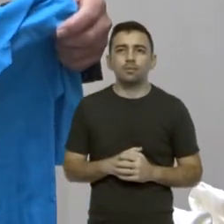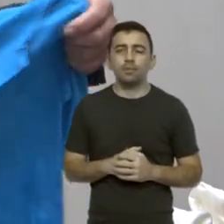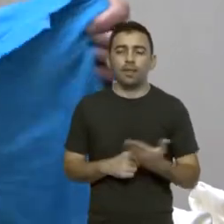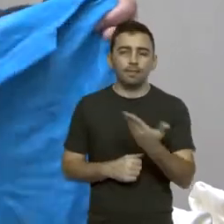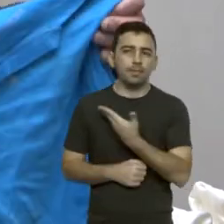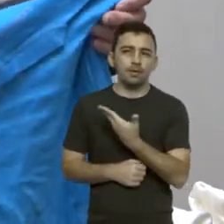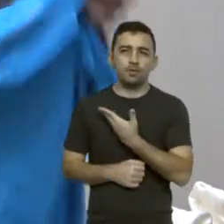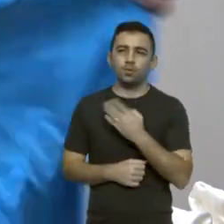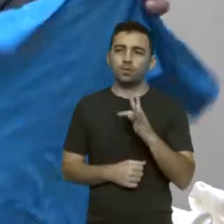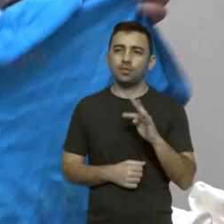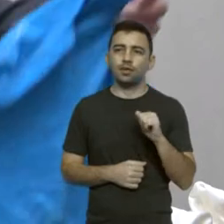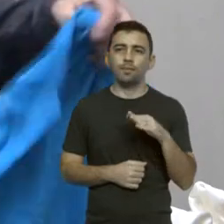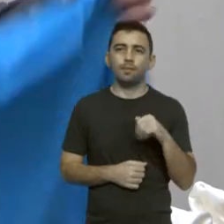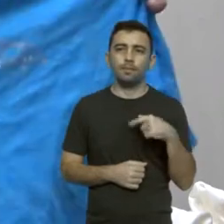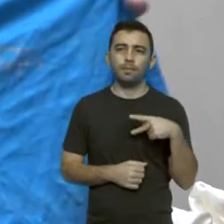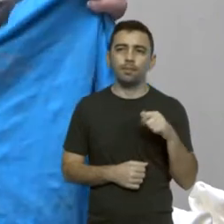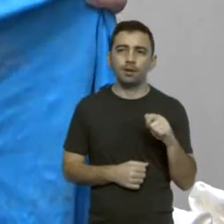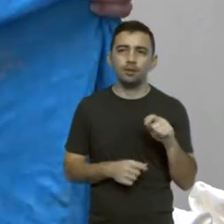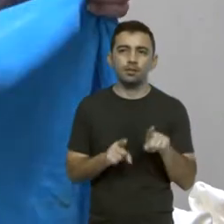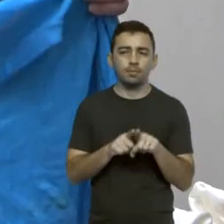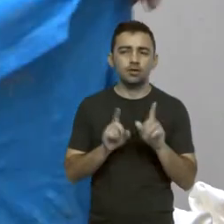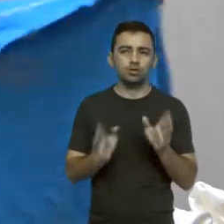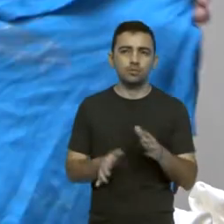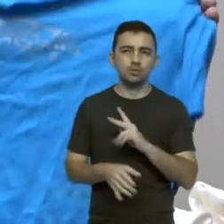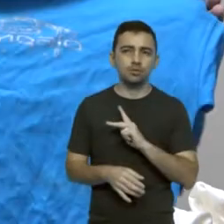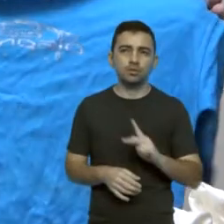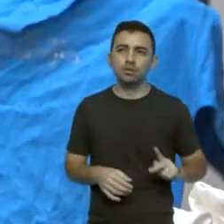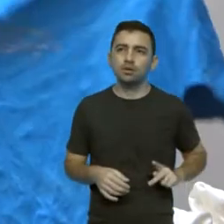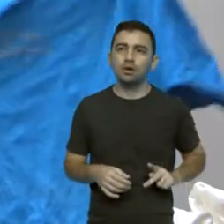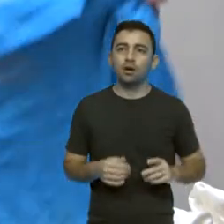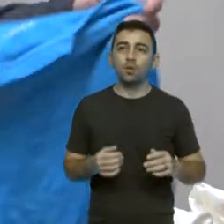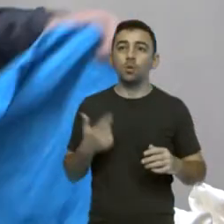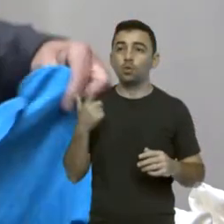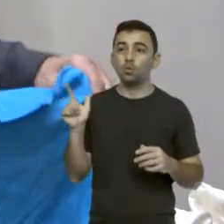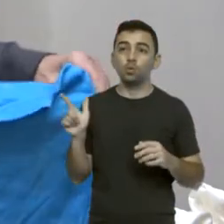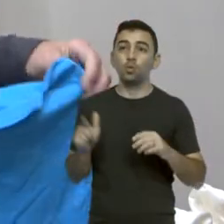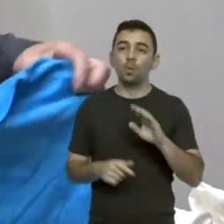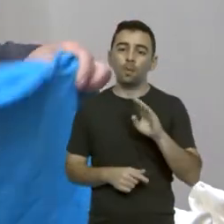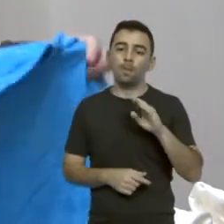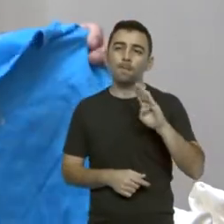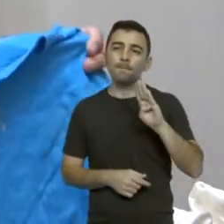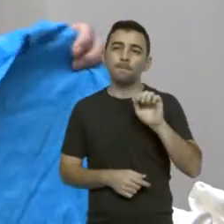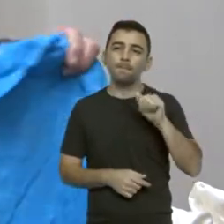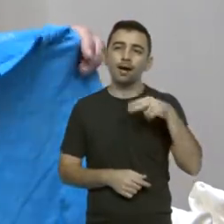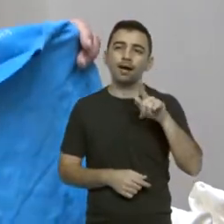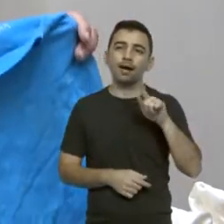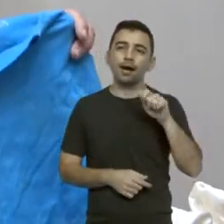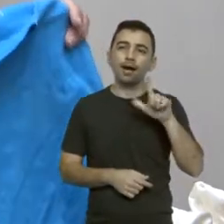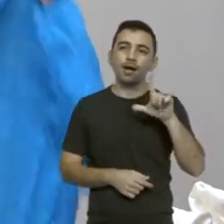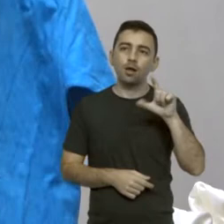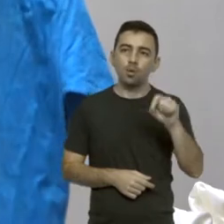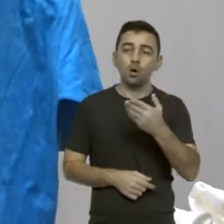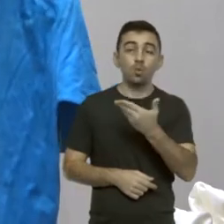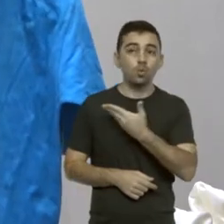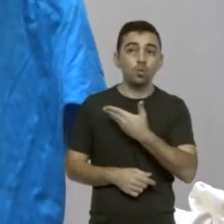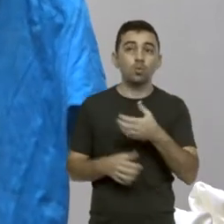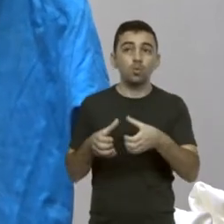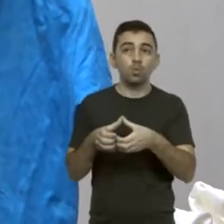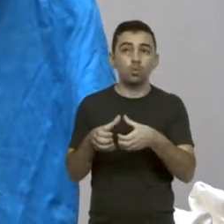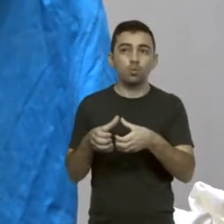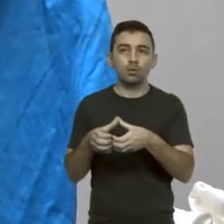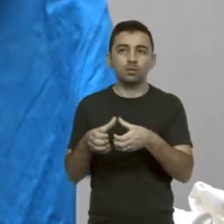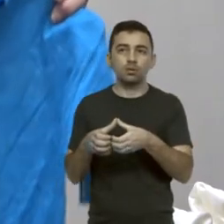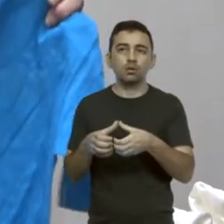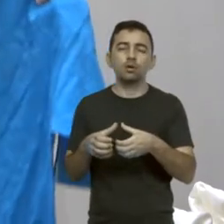o presidente também, chamado Bangalô, clube de amigos da Rua São Pedro de Guabiruba, que